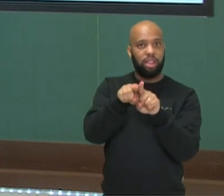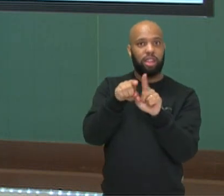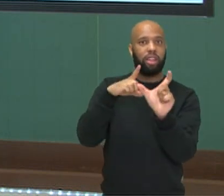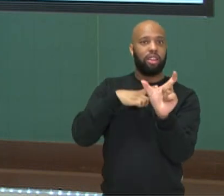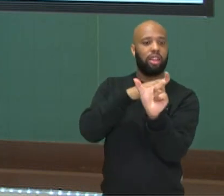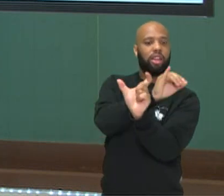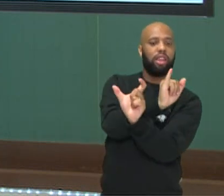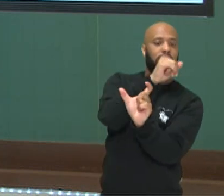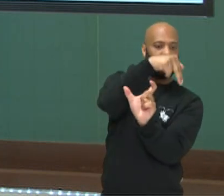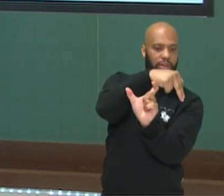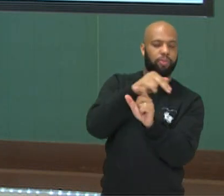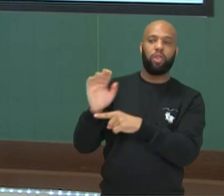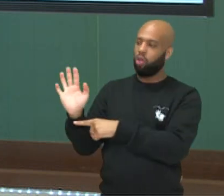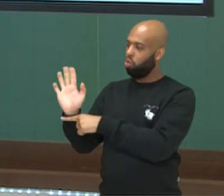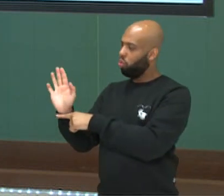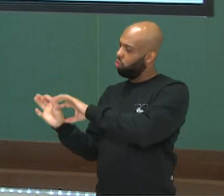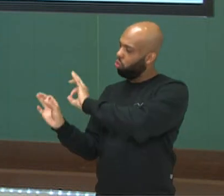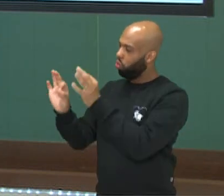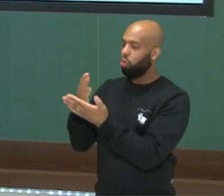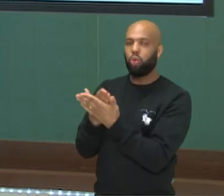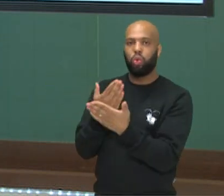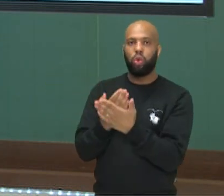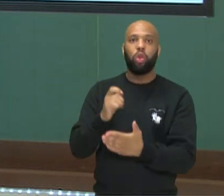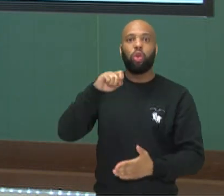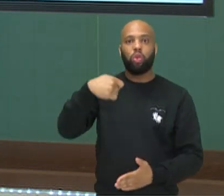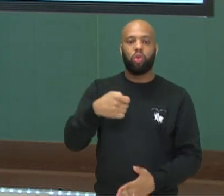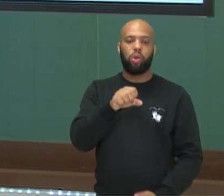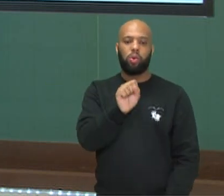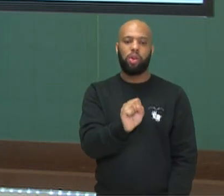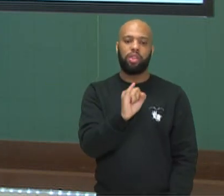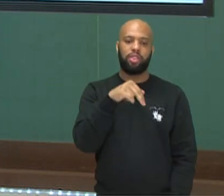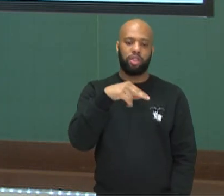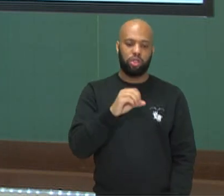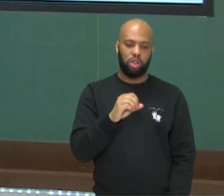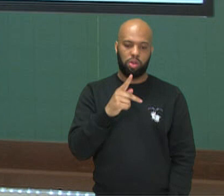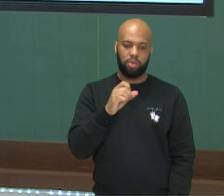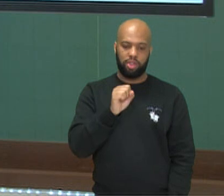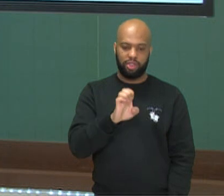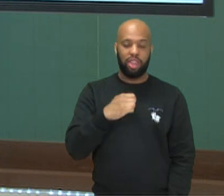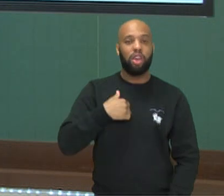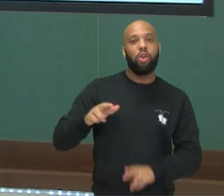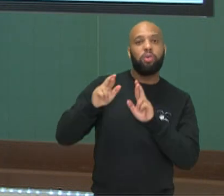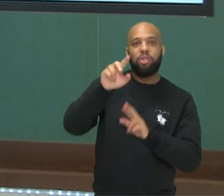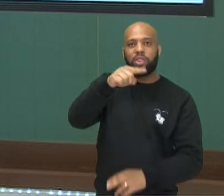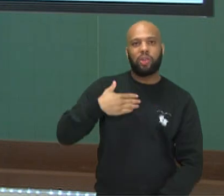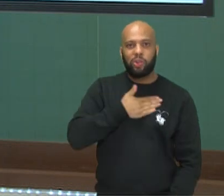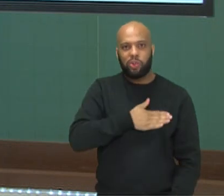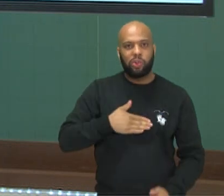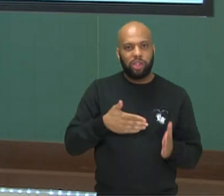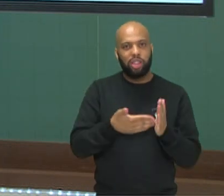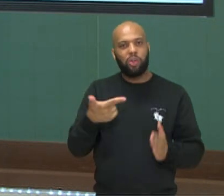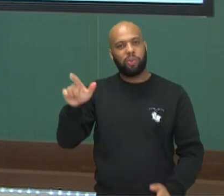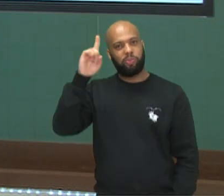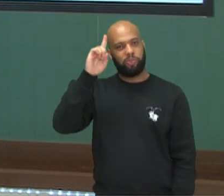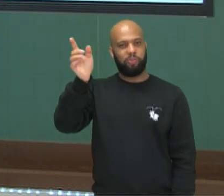in. Neste vídeo, nós falamos sobre a sinopse. Espero que vocês tenham gostado. Até breve!